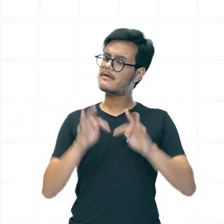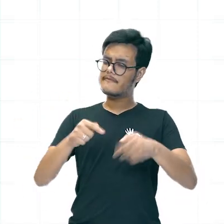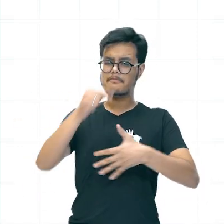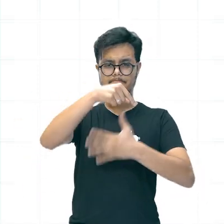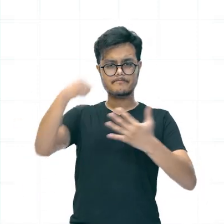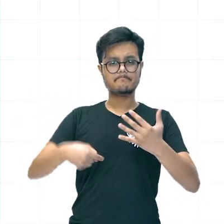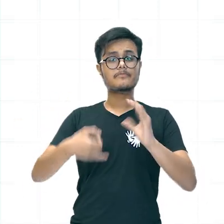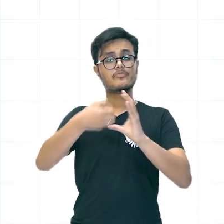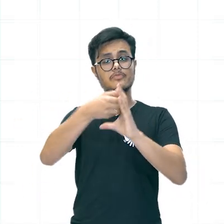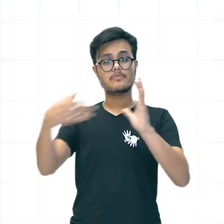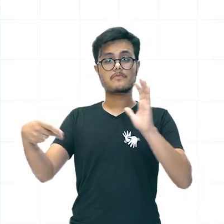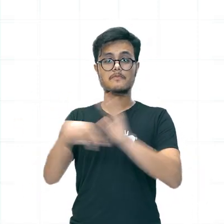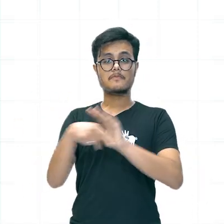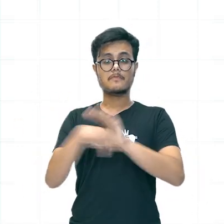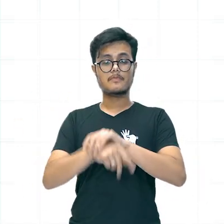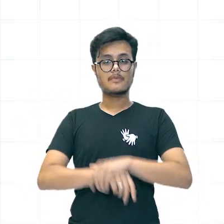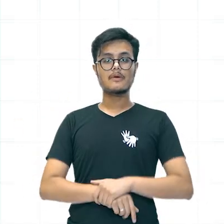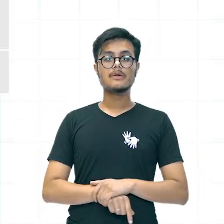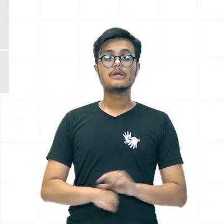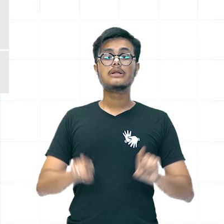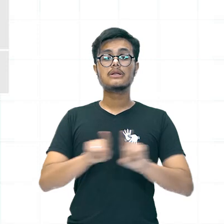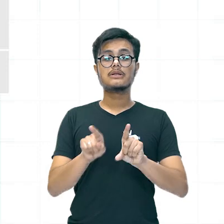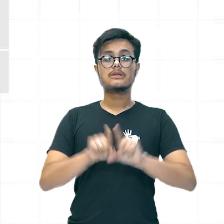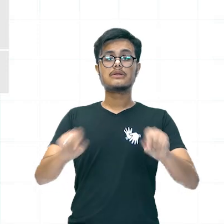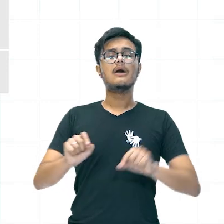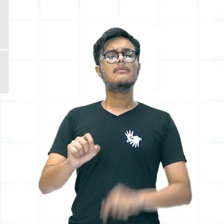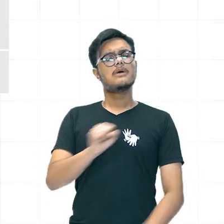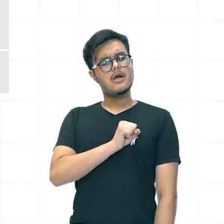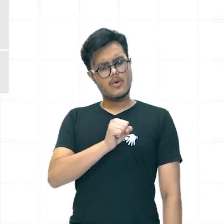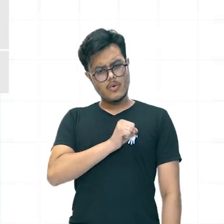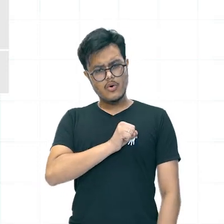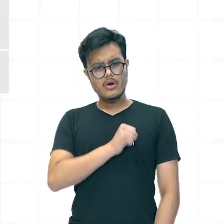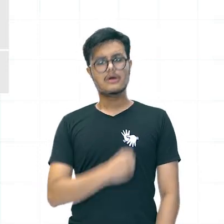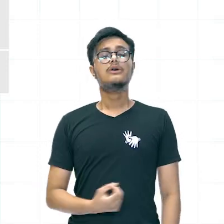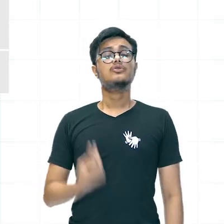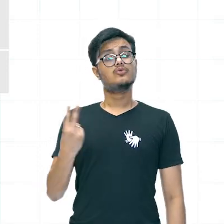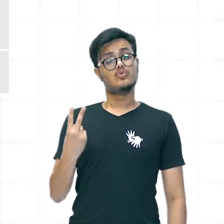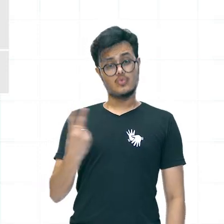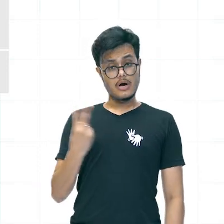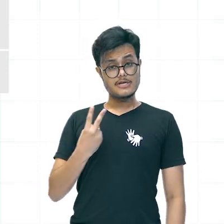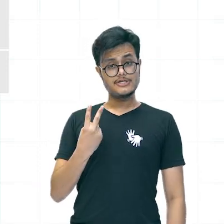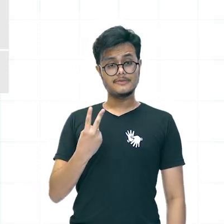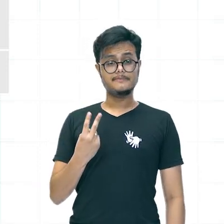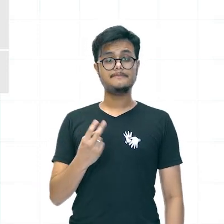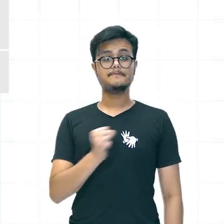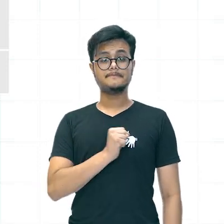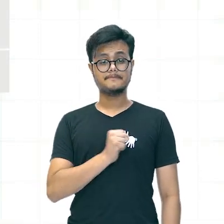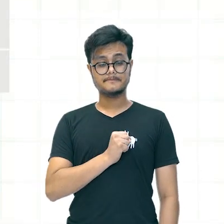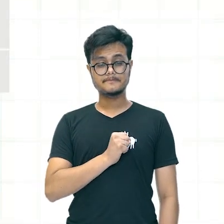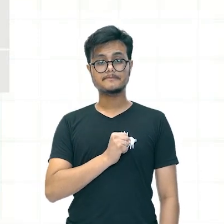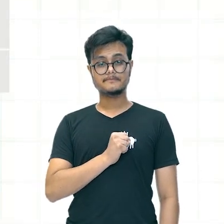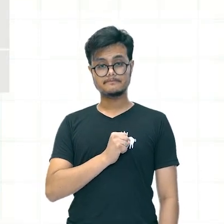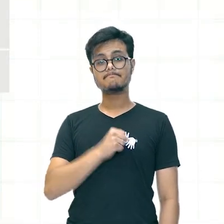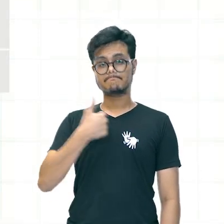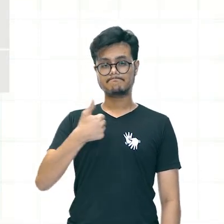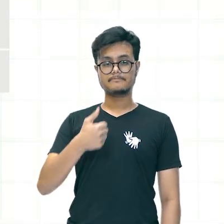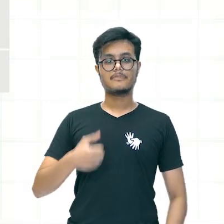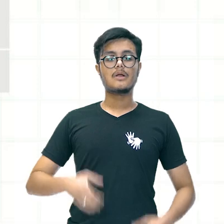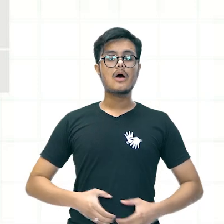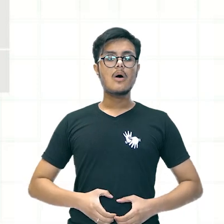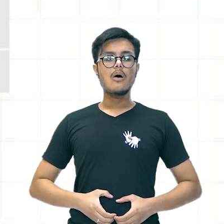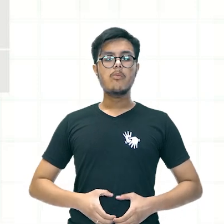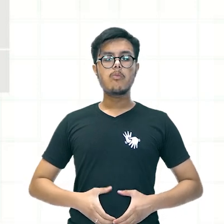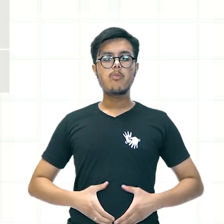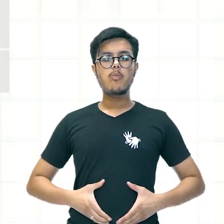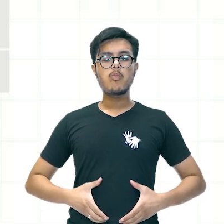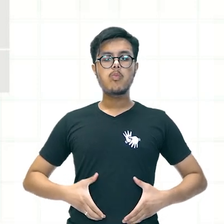várias características. A gente vai ver aí que eles têm coração composto por duas cavidades, né, um átrio e um ventrículo.